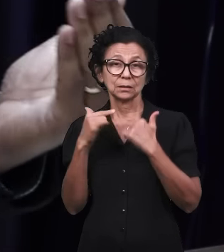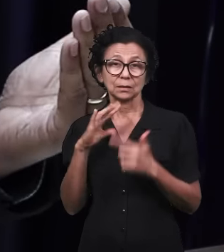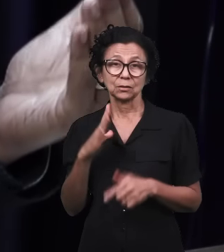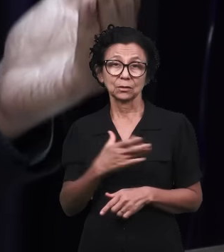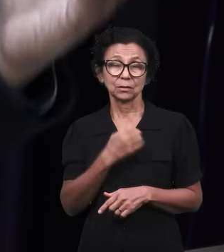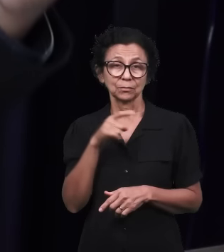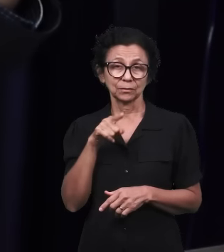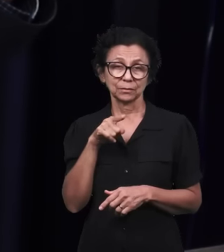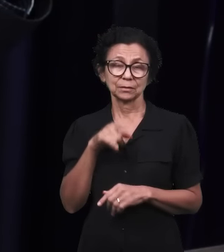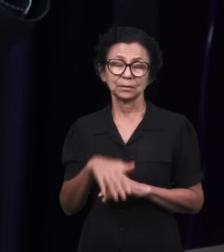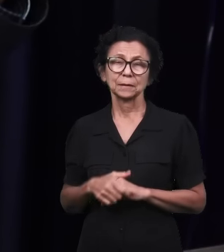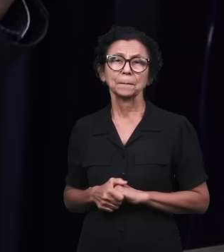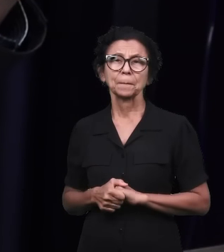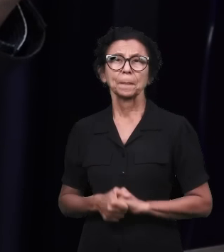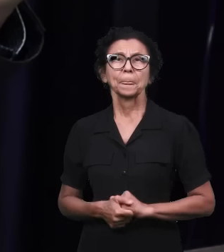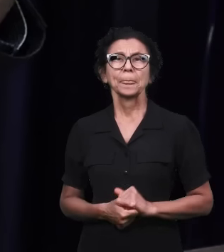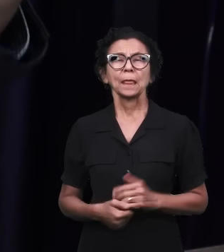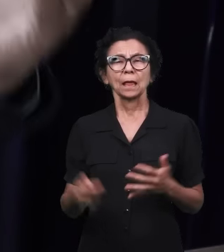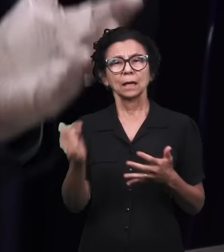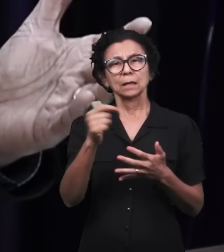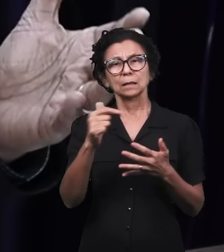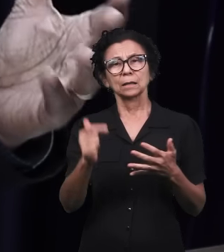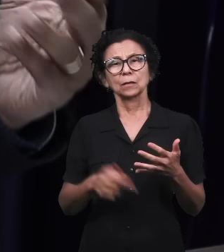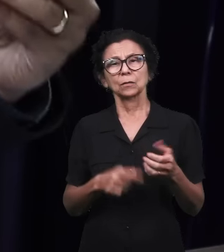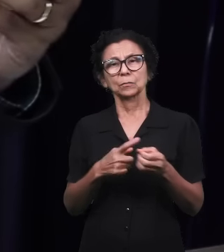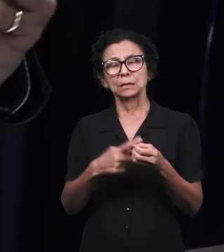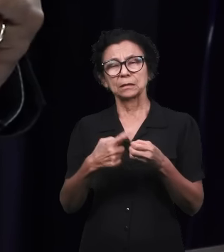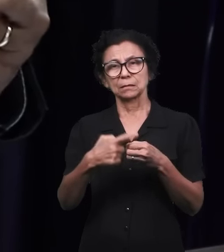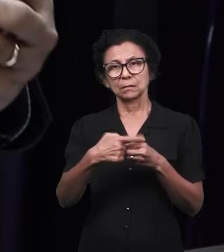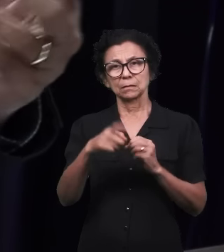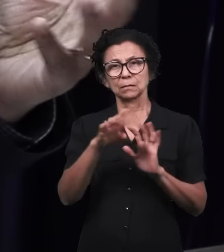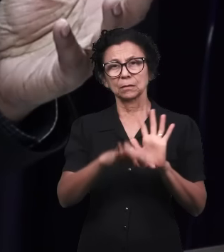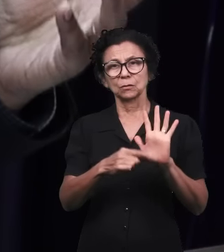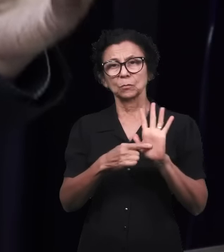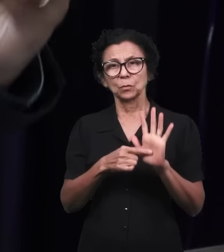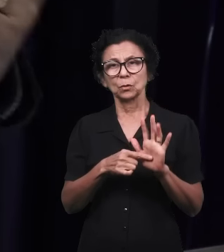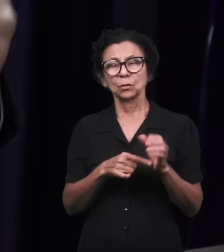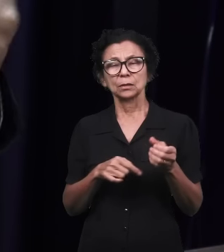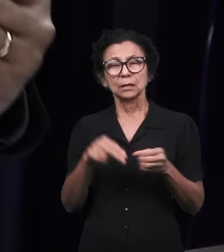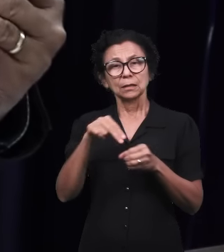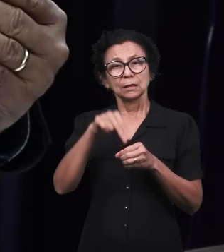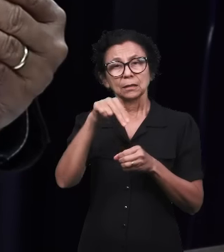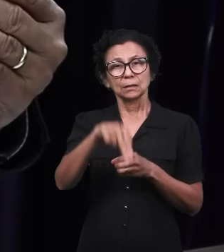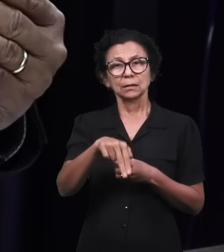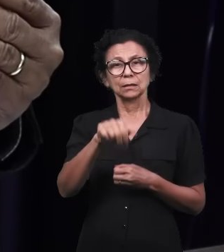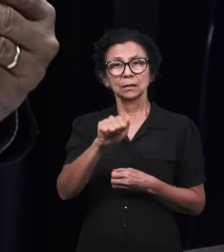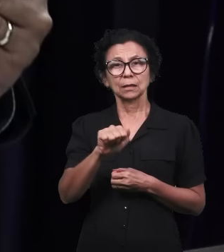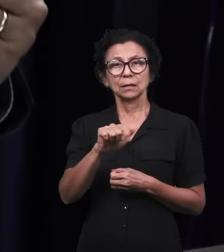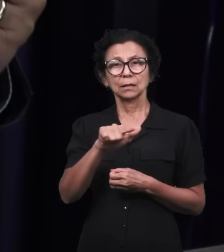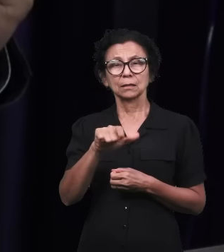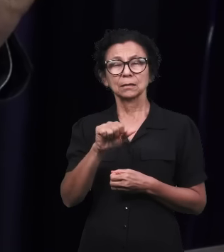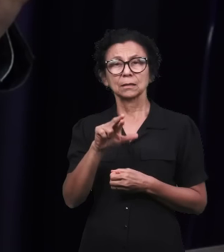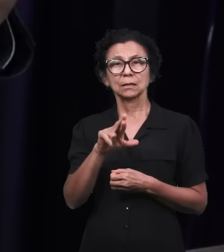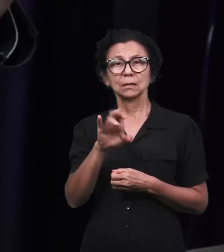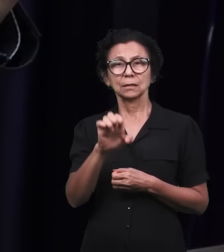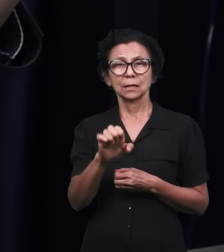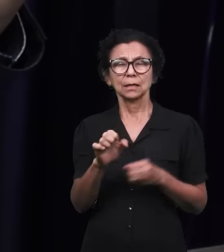nós citamos aqui, que o texto cita, Nazaré, uma cidade pequena, nós vamos abordar um pouco mais